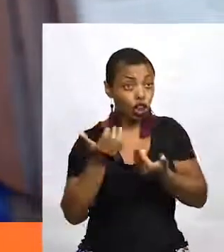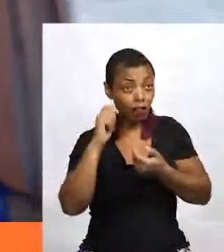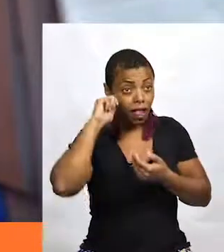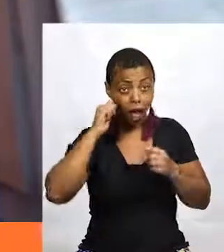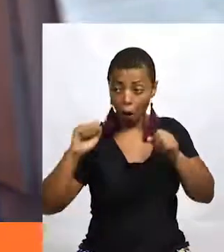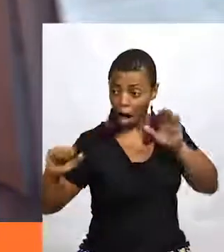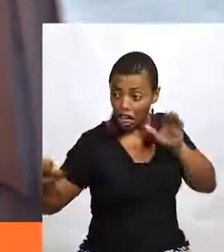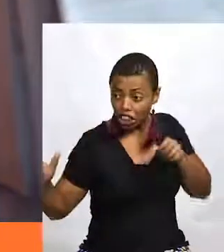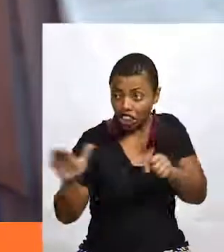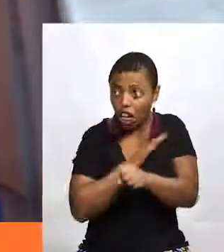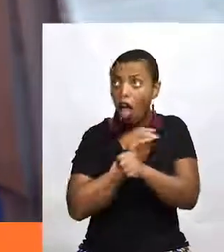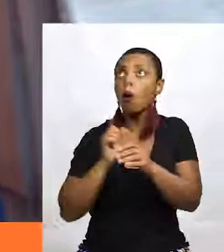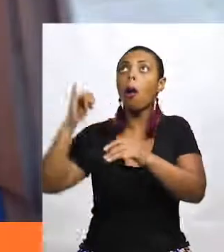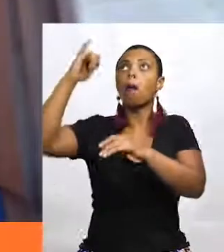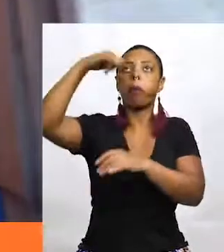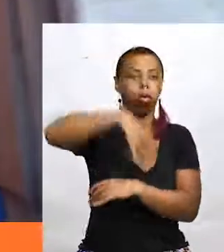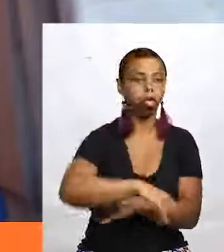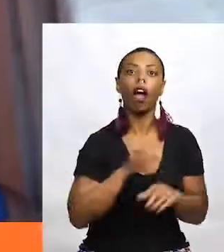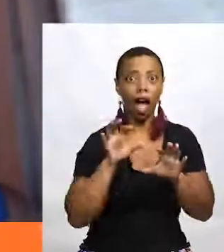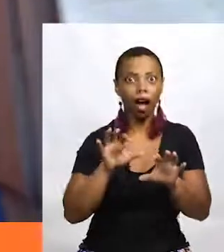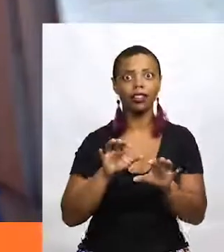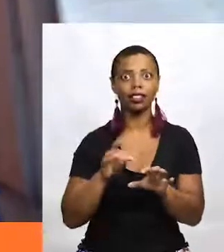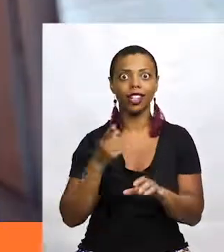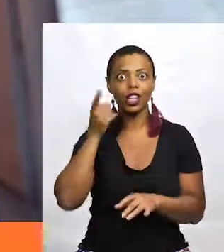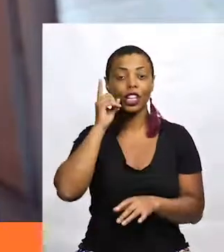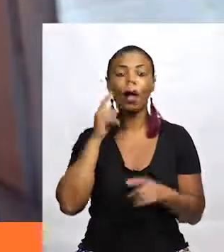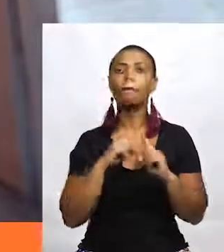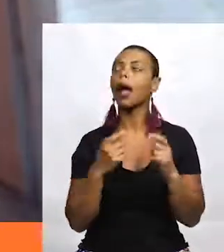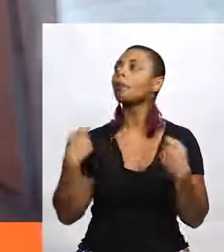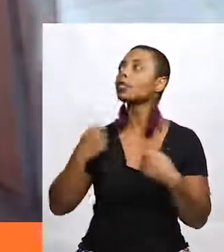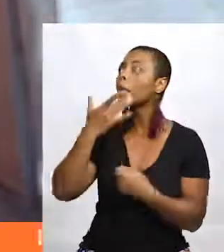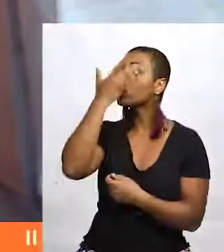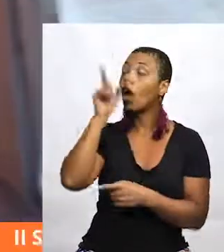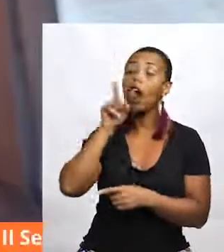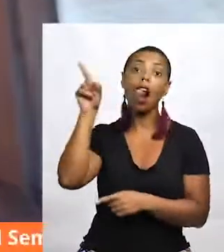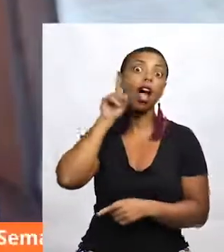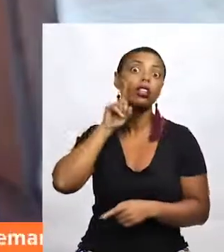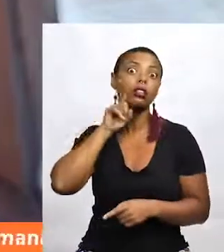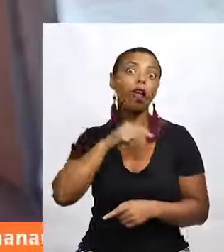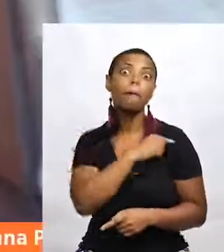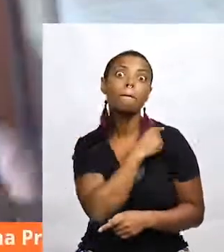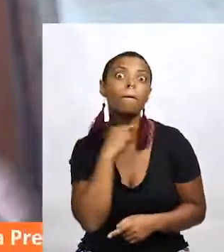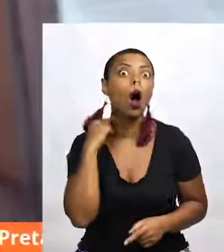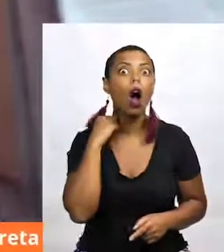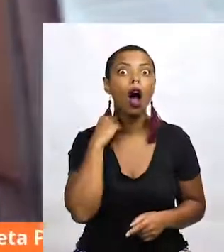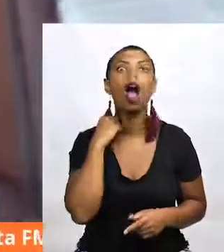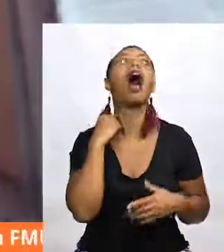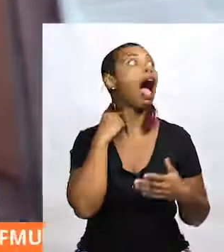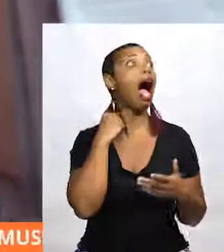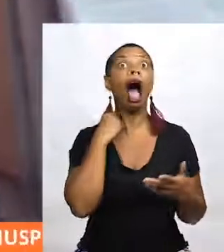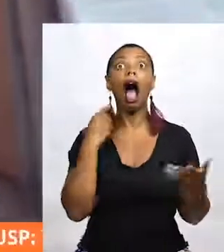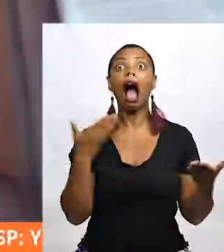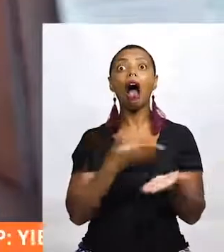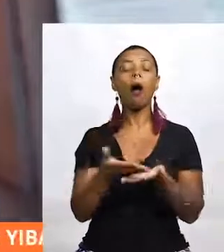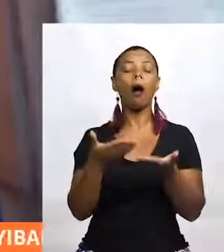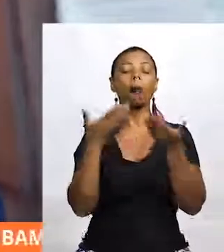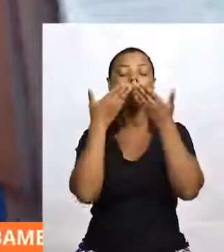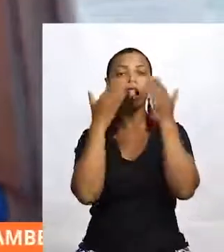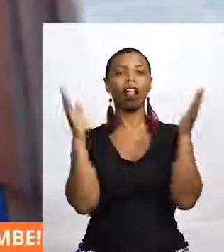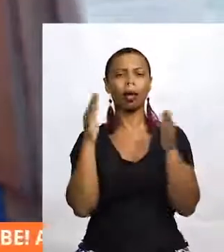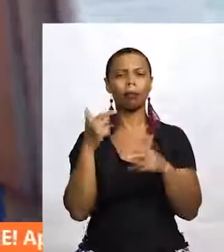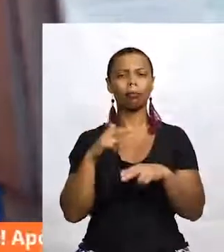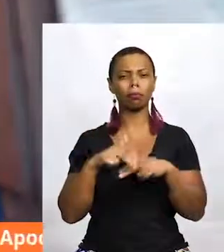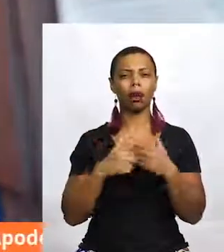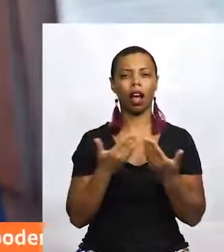racista. Precisou morrer alguém nos Estados Unidos para que preto fosse considerado utilizador, usuário de cartão de